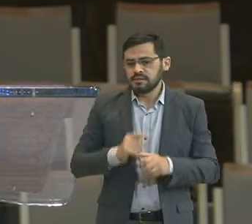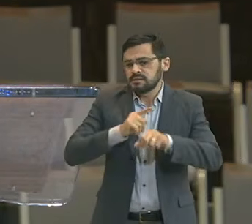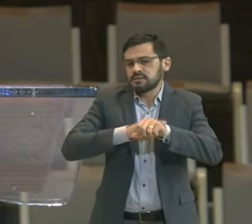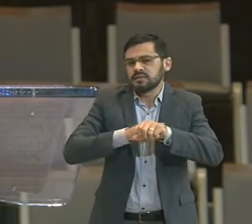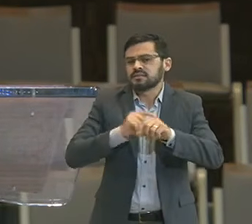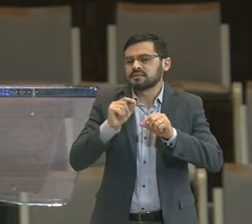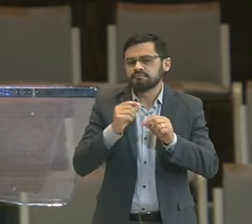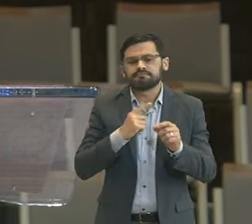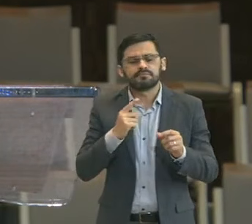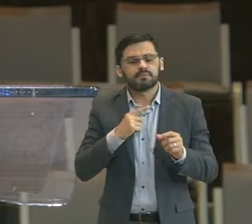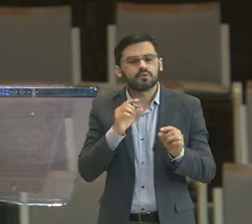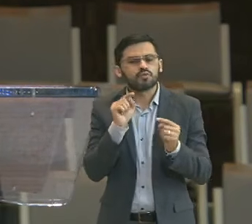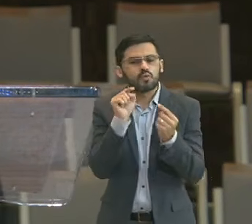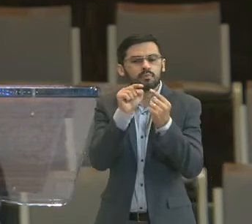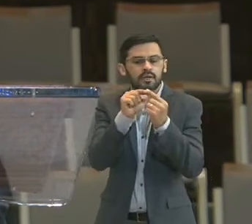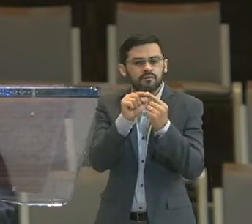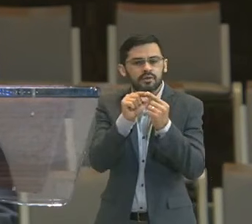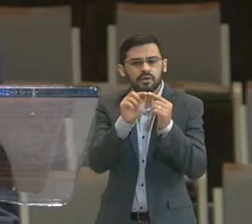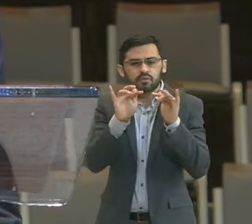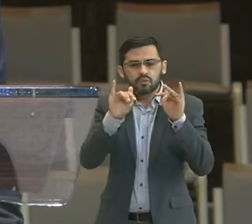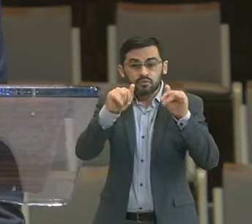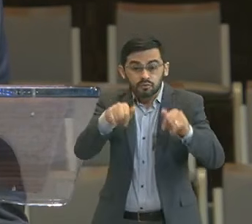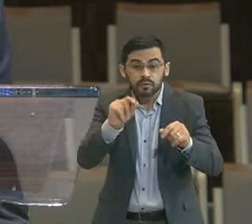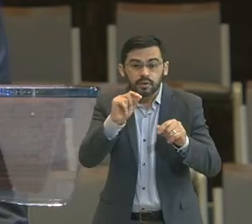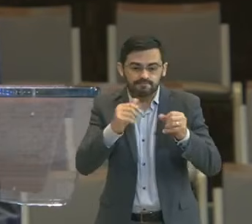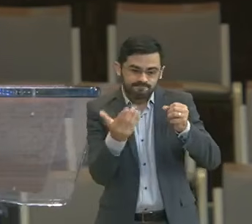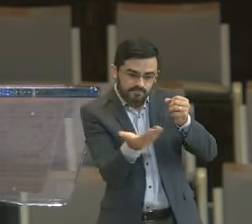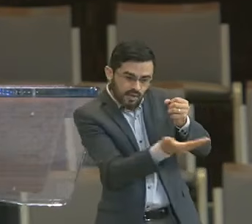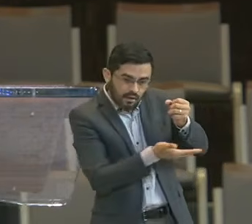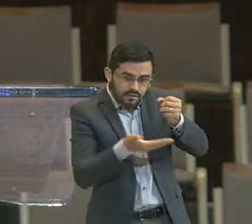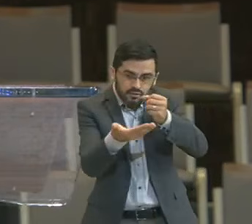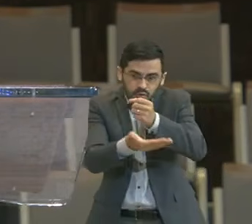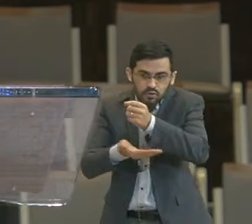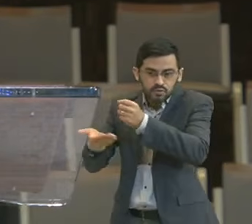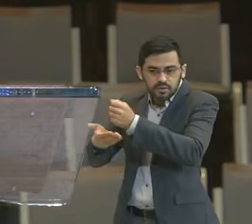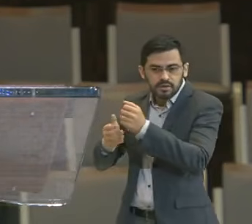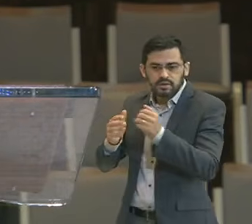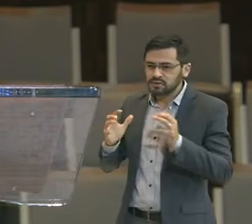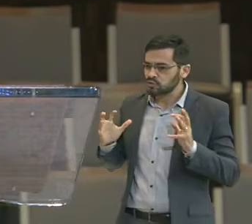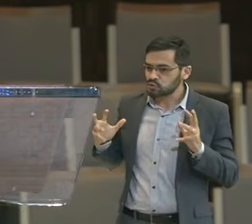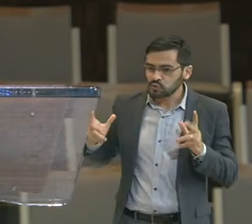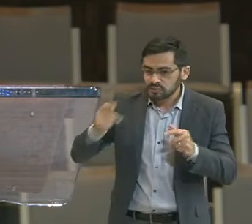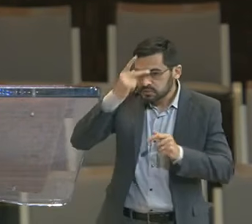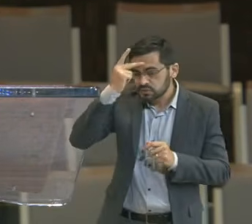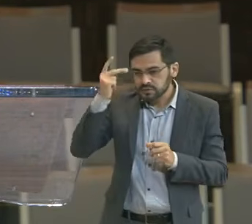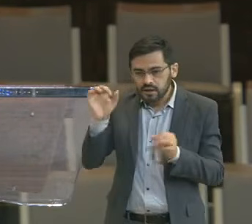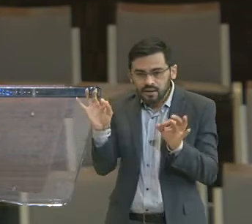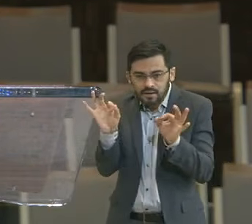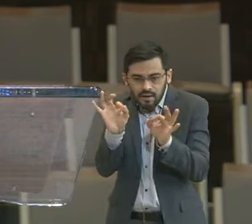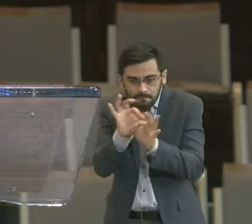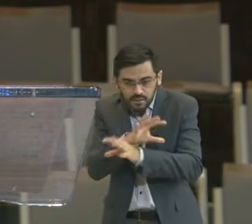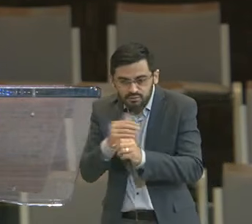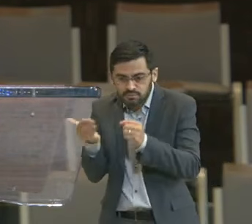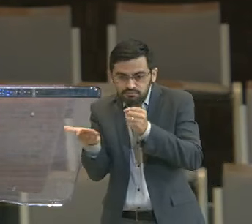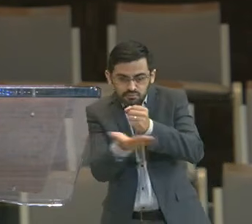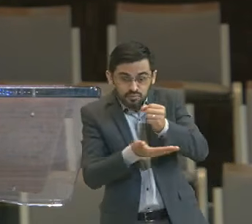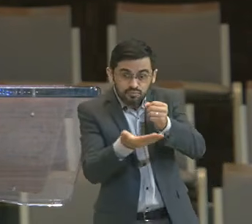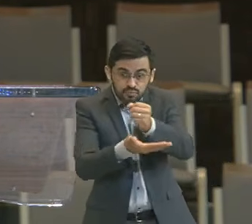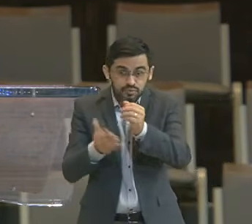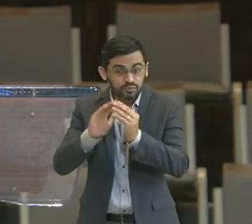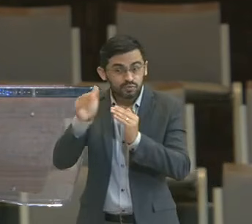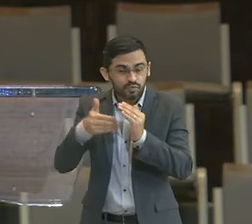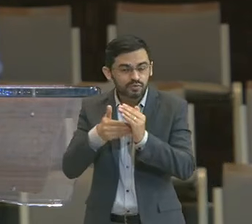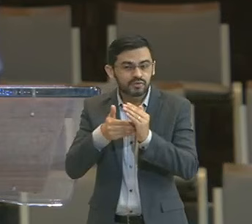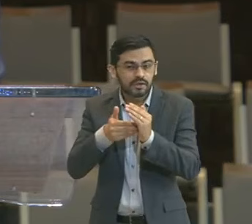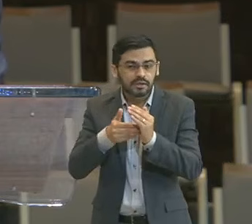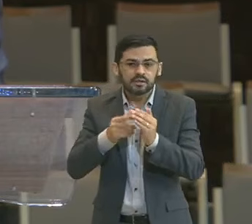data coincidia com o final da colheita, quando se estava terminando a ceifa, a colheita.